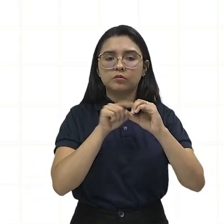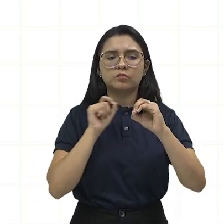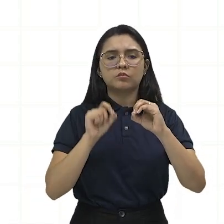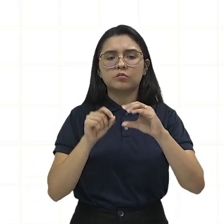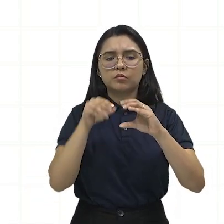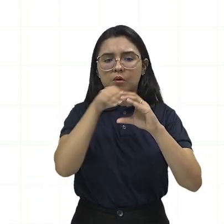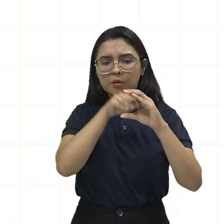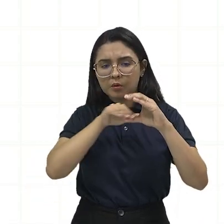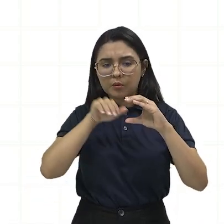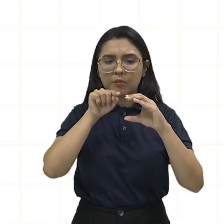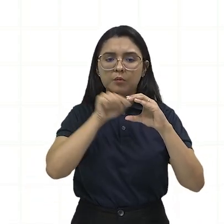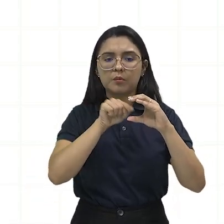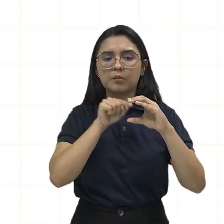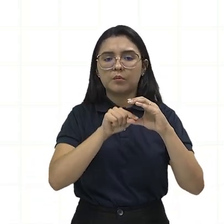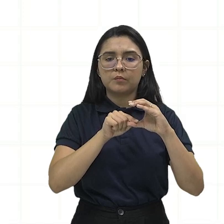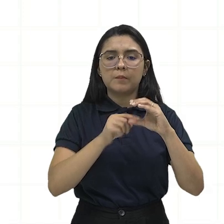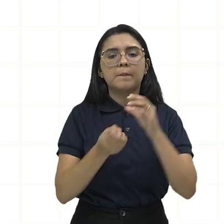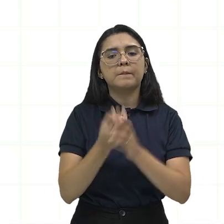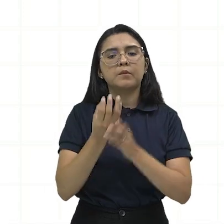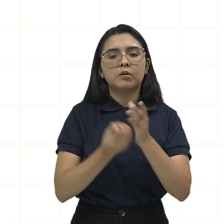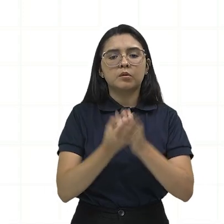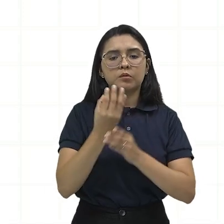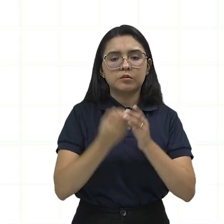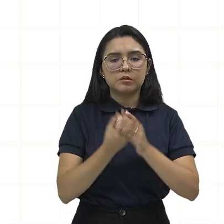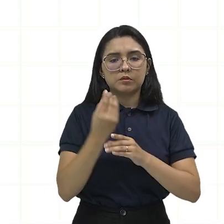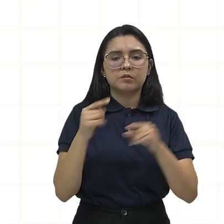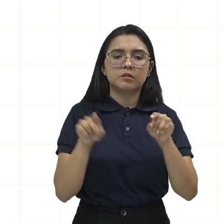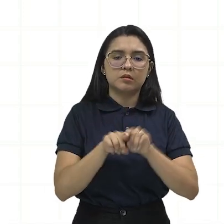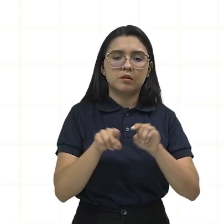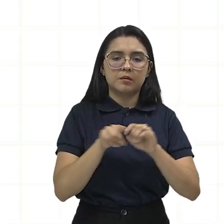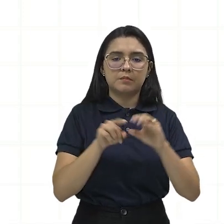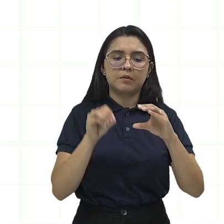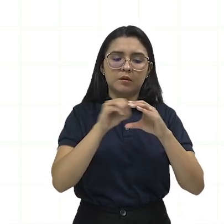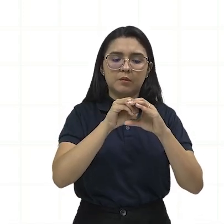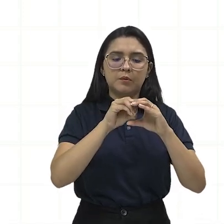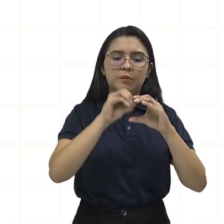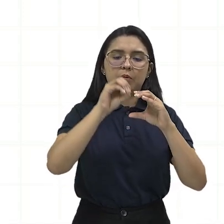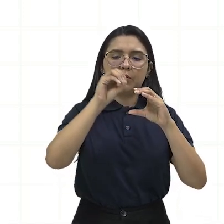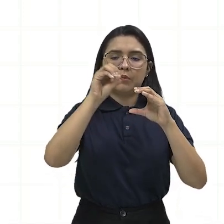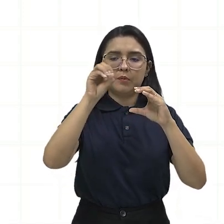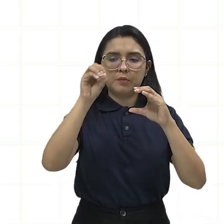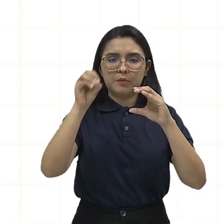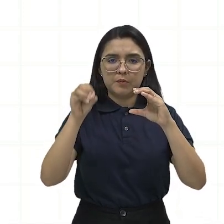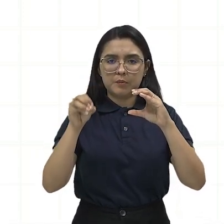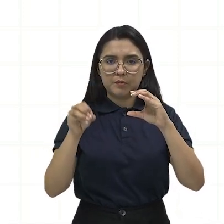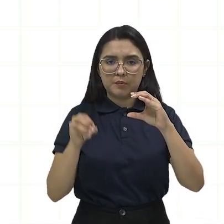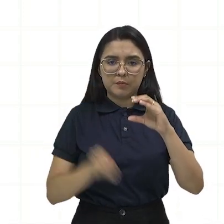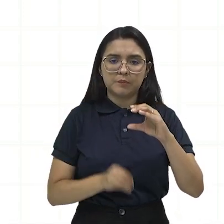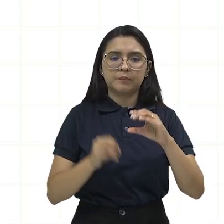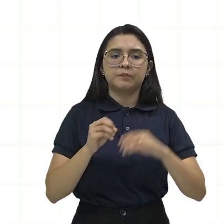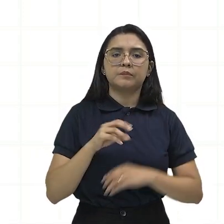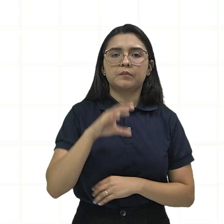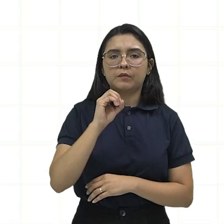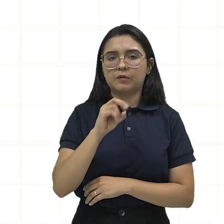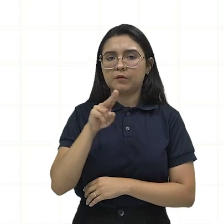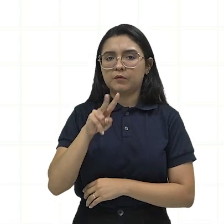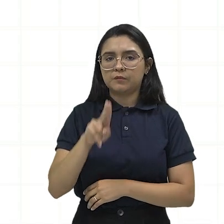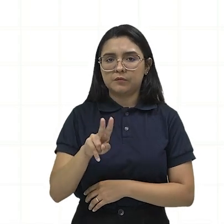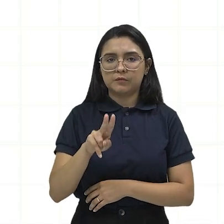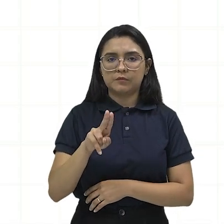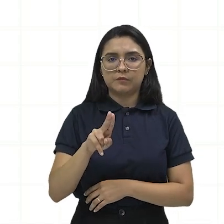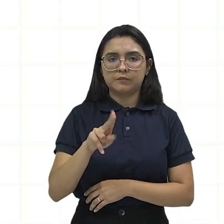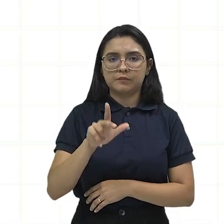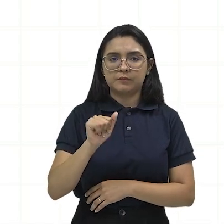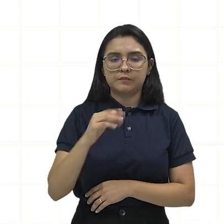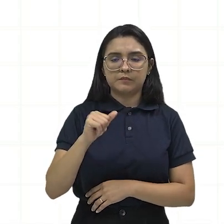né, a produção e até a liberação desses óvulos no processo chamado de